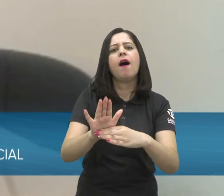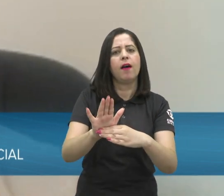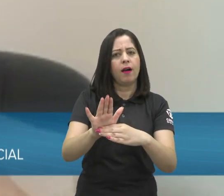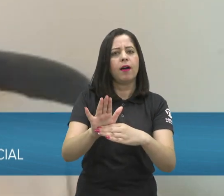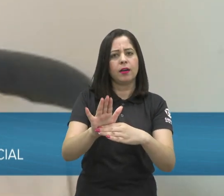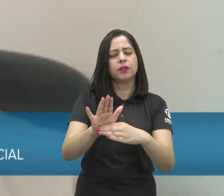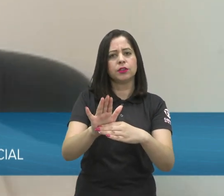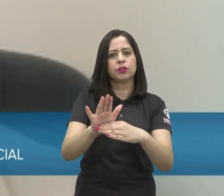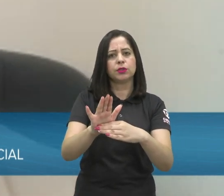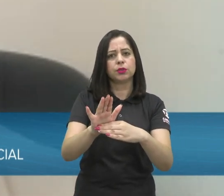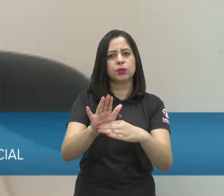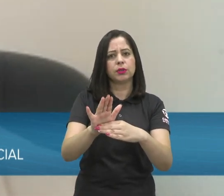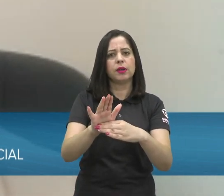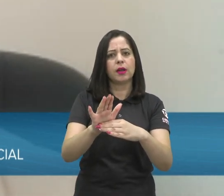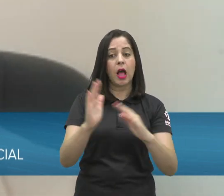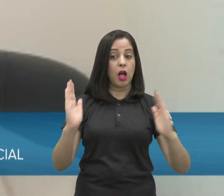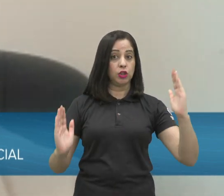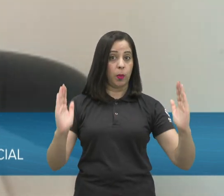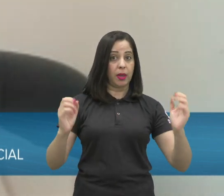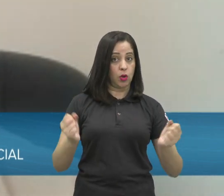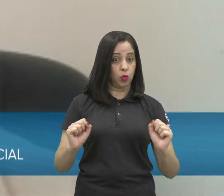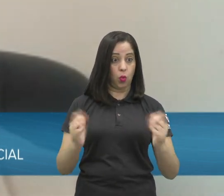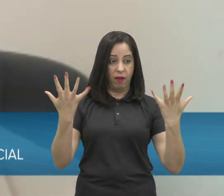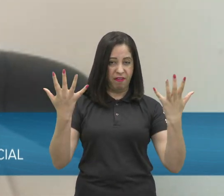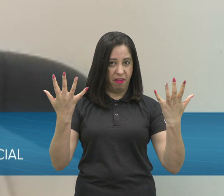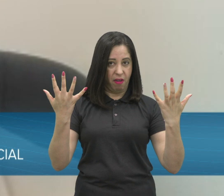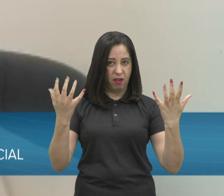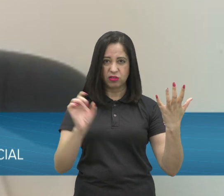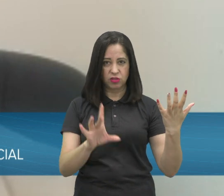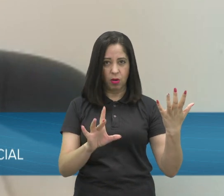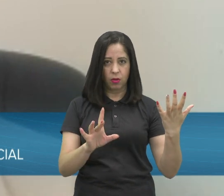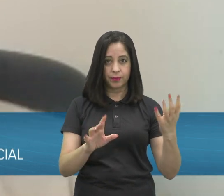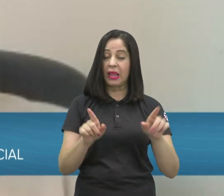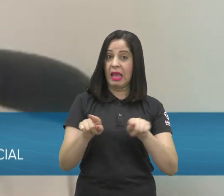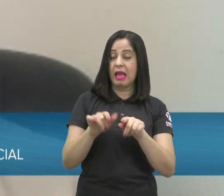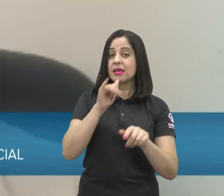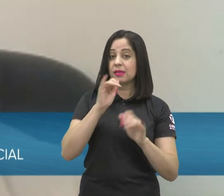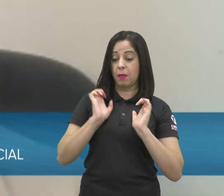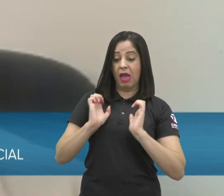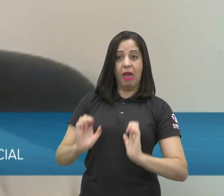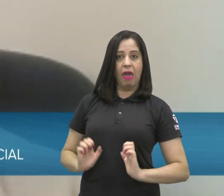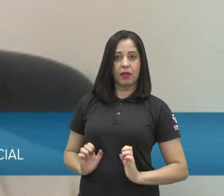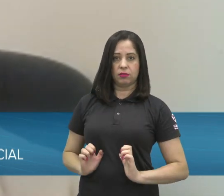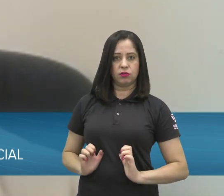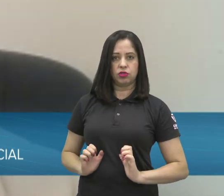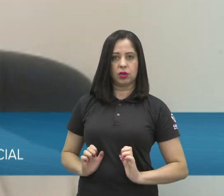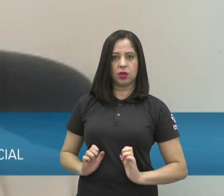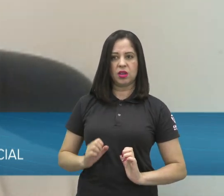ver e prestar essas festividades, mas também reconhecer que é um exercício perpétuo. É como a ética. A ética é